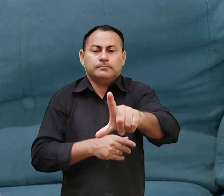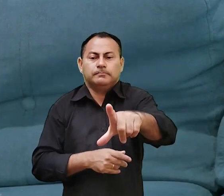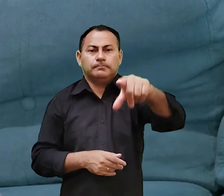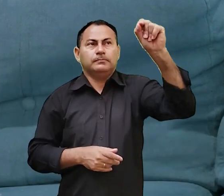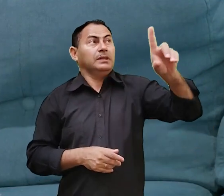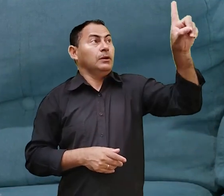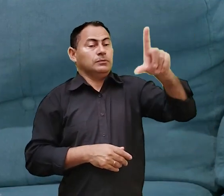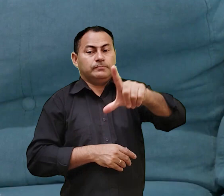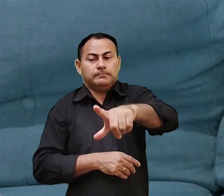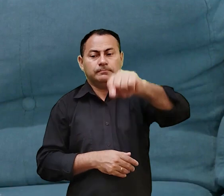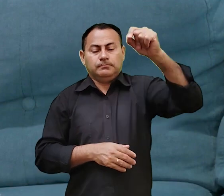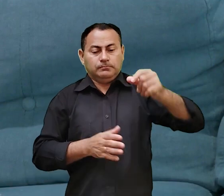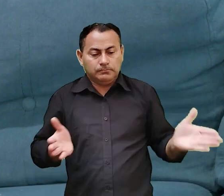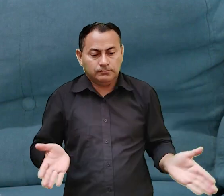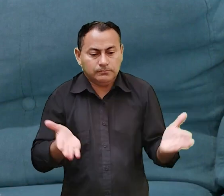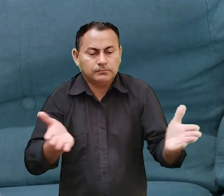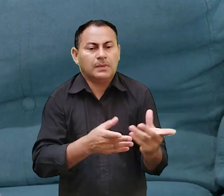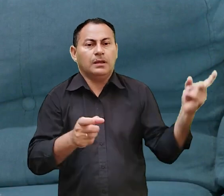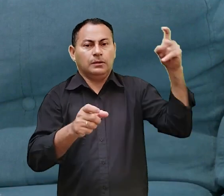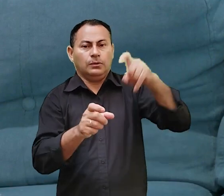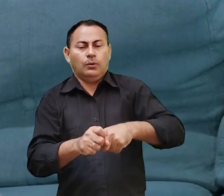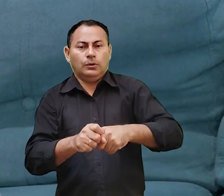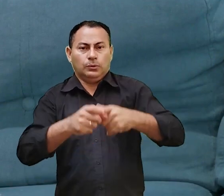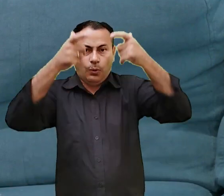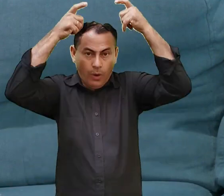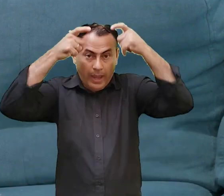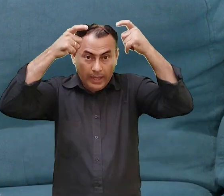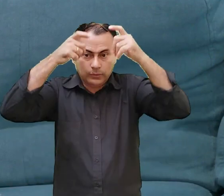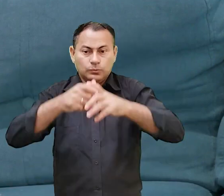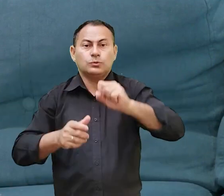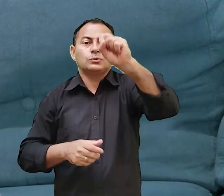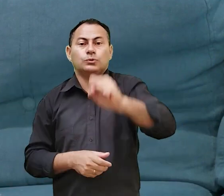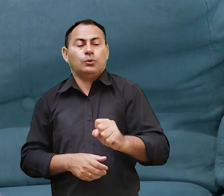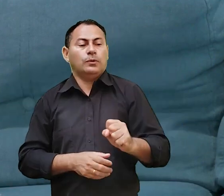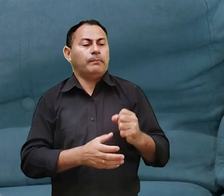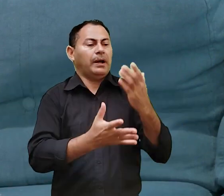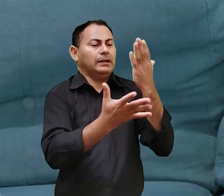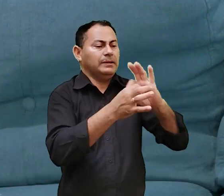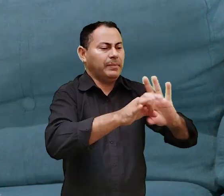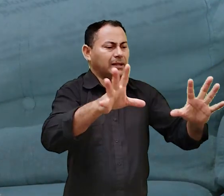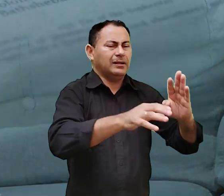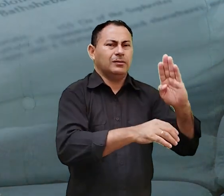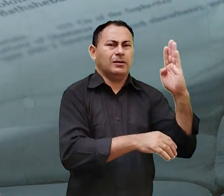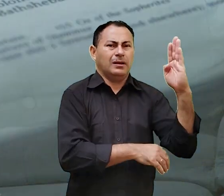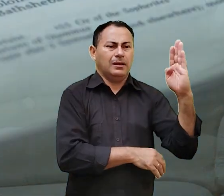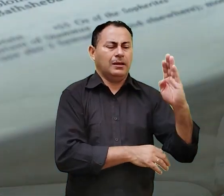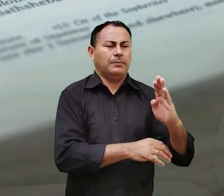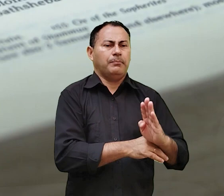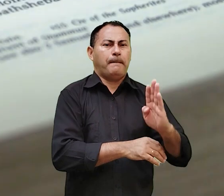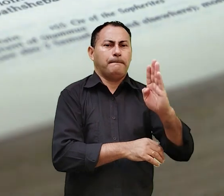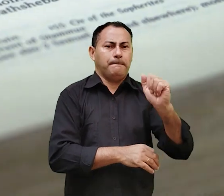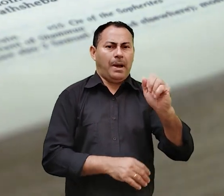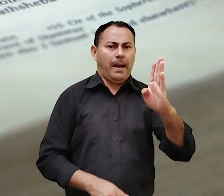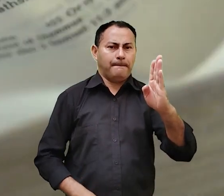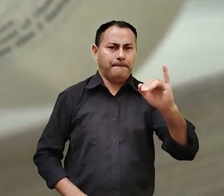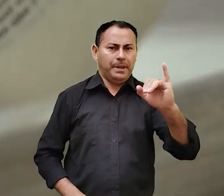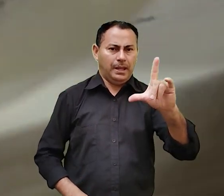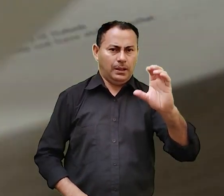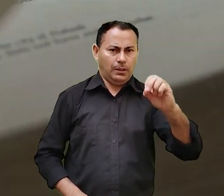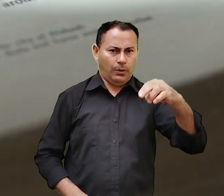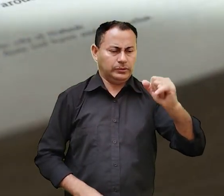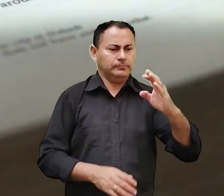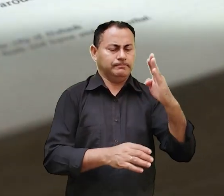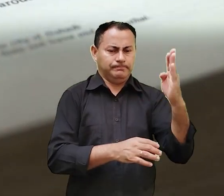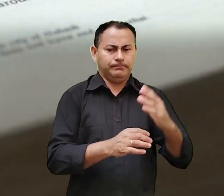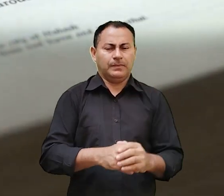seria escolhido por Deus para promover o retorno do reino do sul do cativeiro babilônico. A profecia